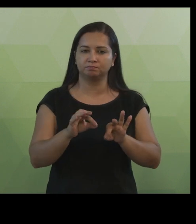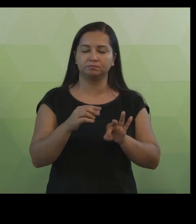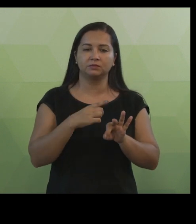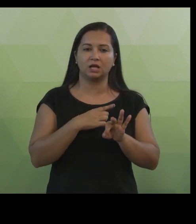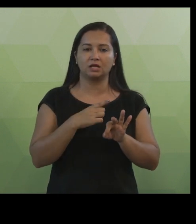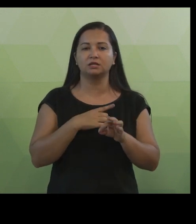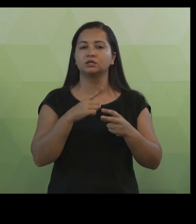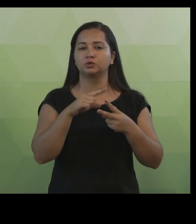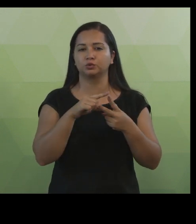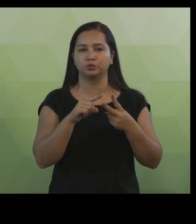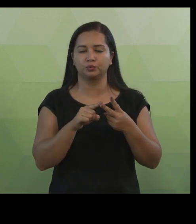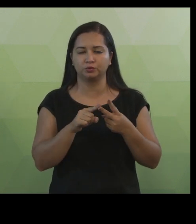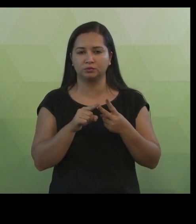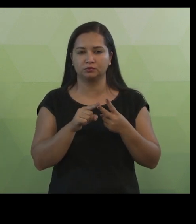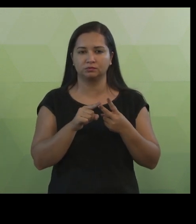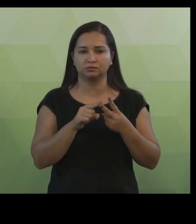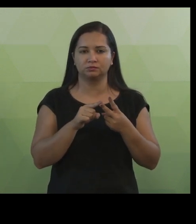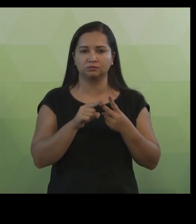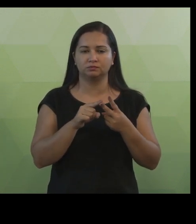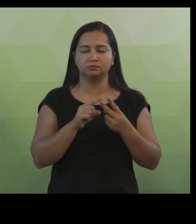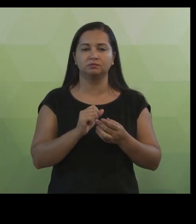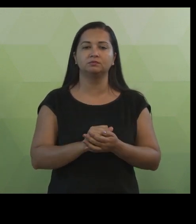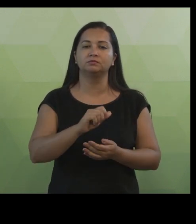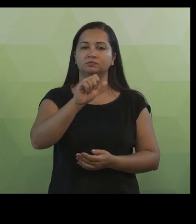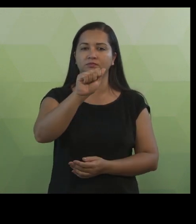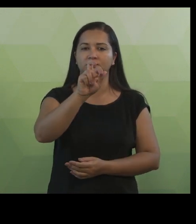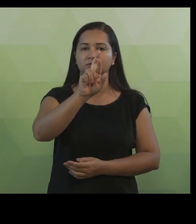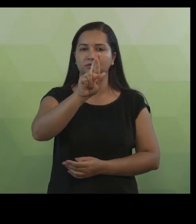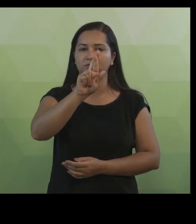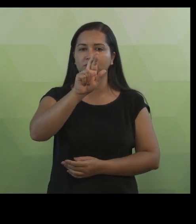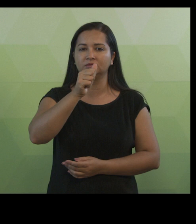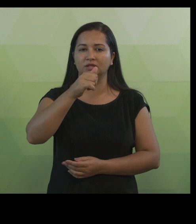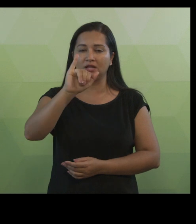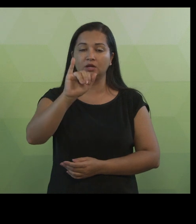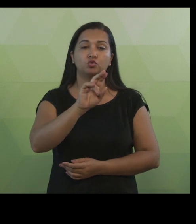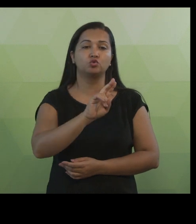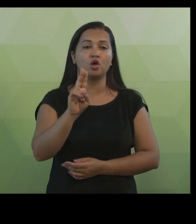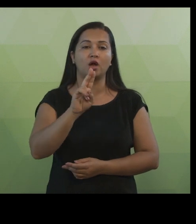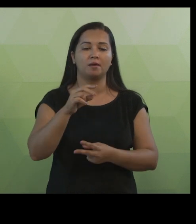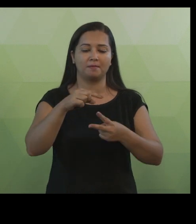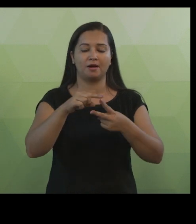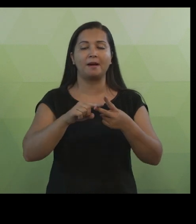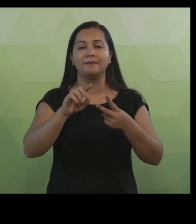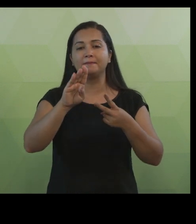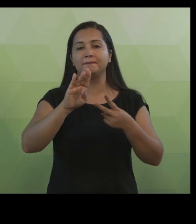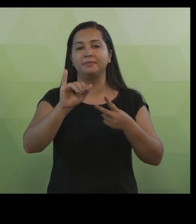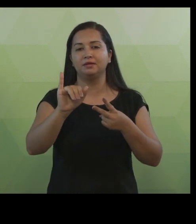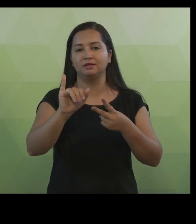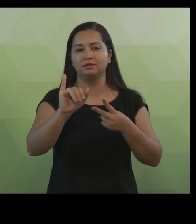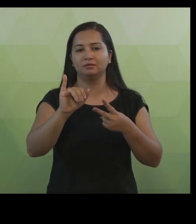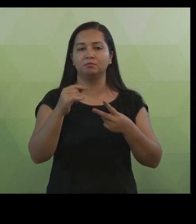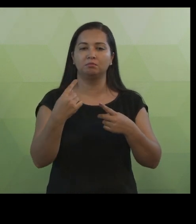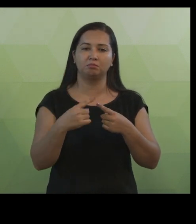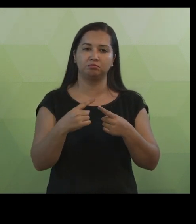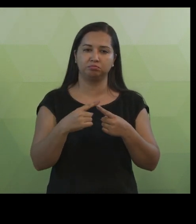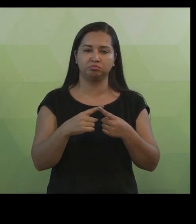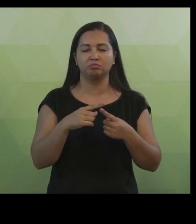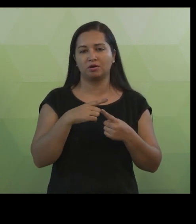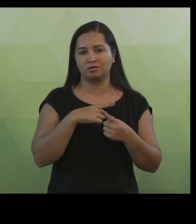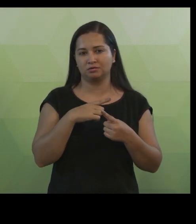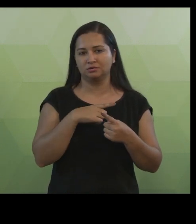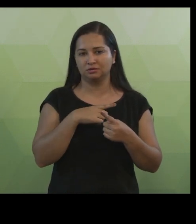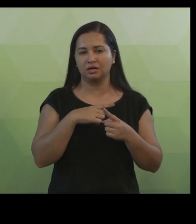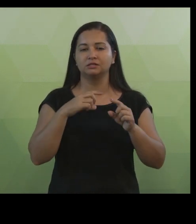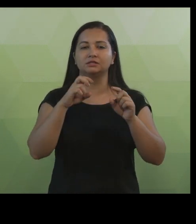matriz com 2 dimensões, igual a um novo tipo de inteiro com 2 dimensões 5